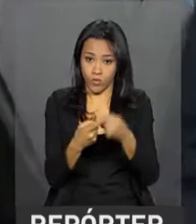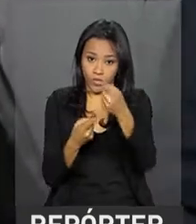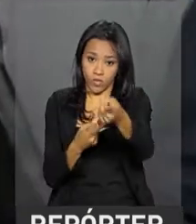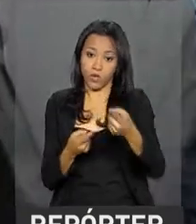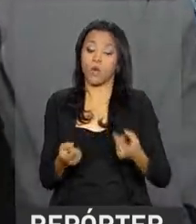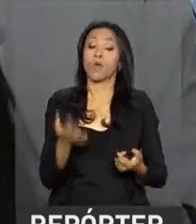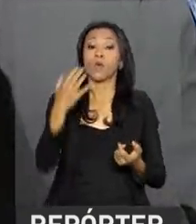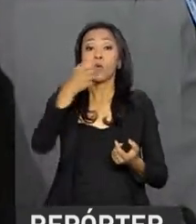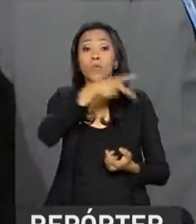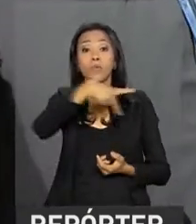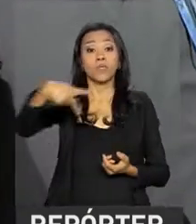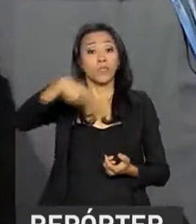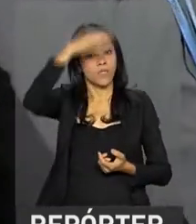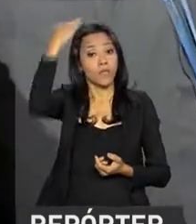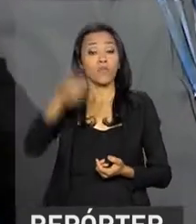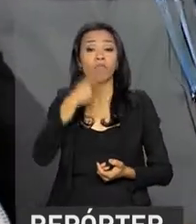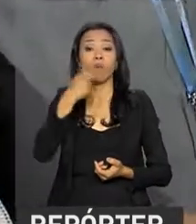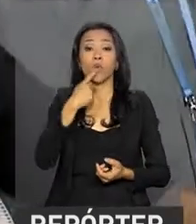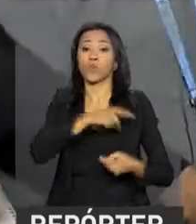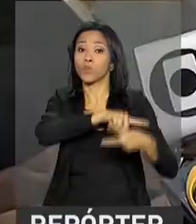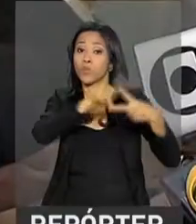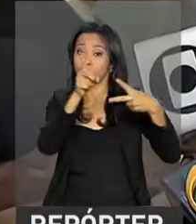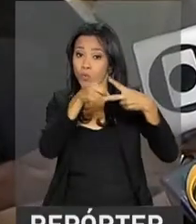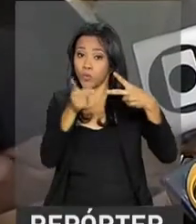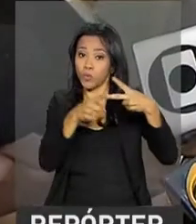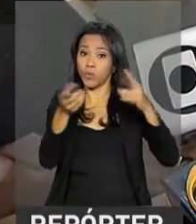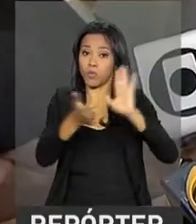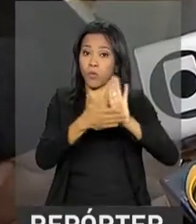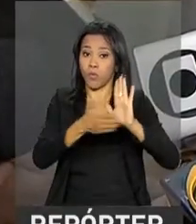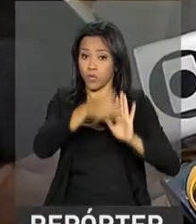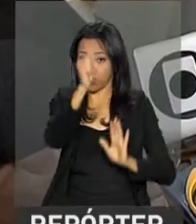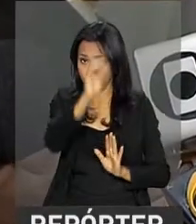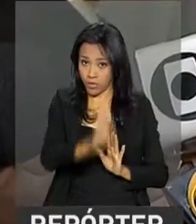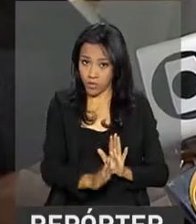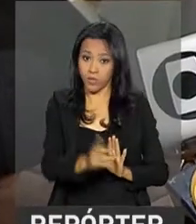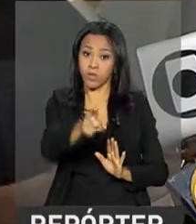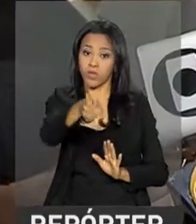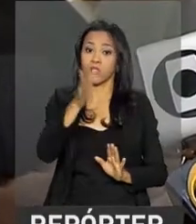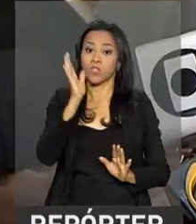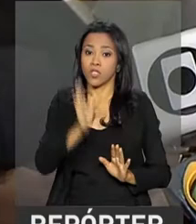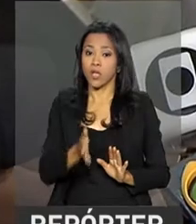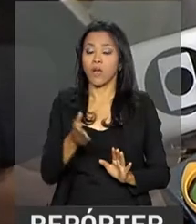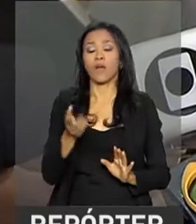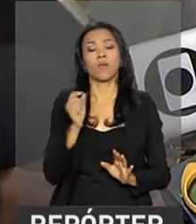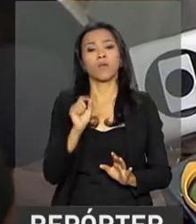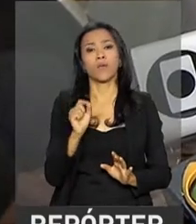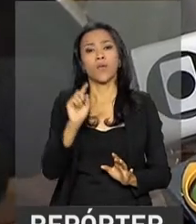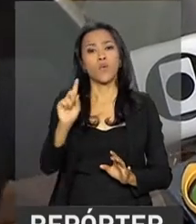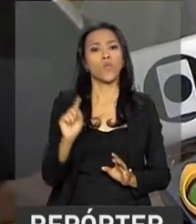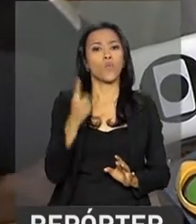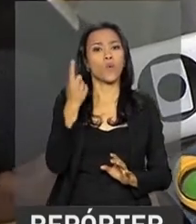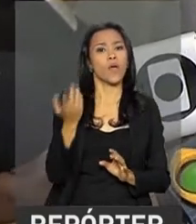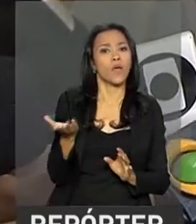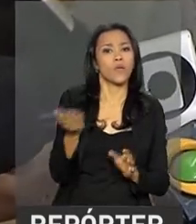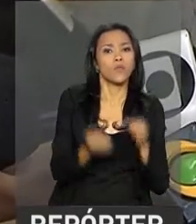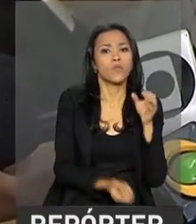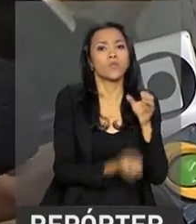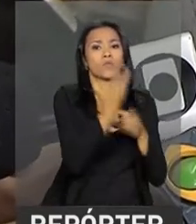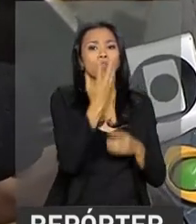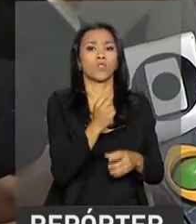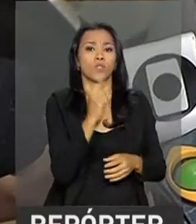Temer destacou 2 propostas do Brasil. Pleiteei algo que já estamos trabalhando, que é uma filial do novo Banco